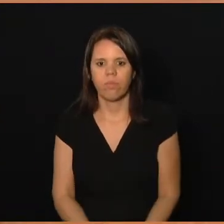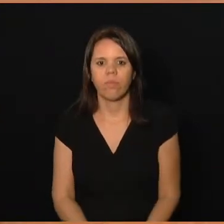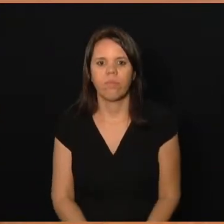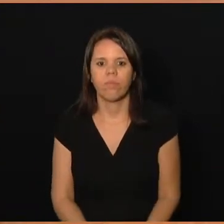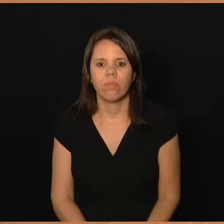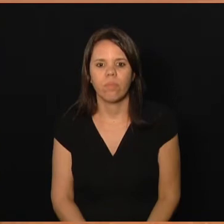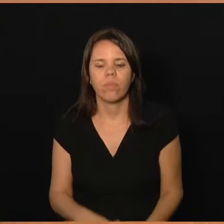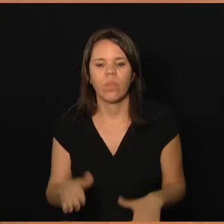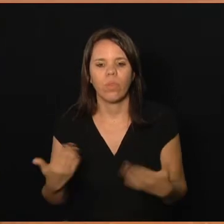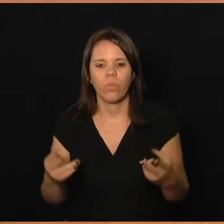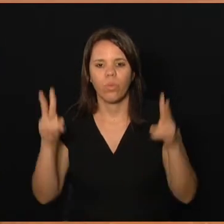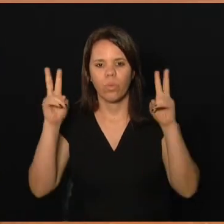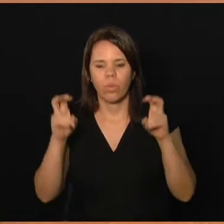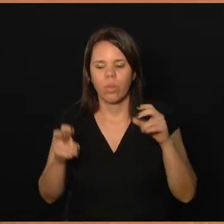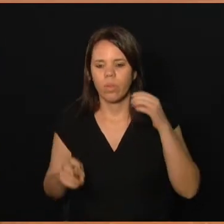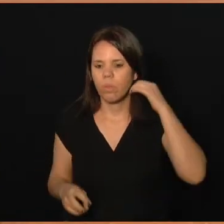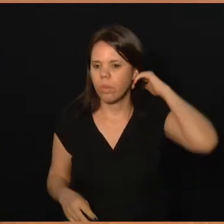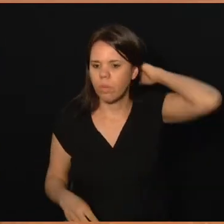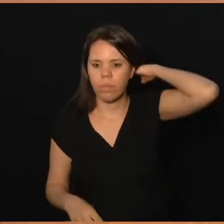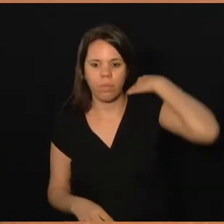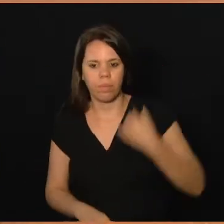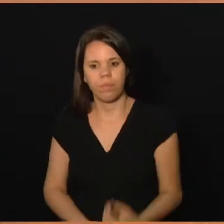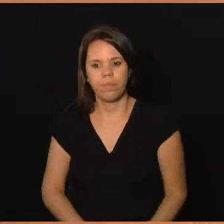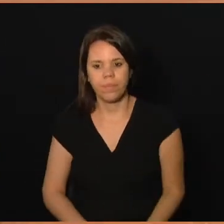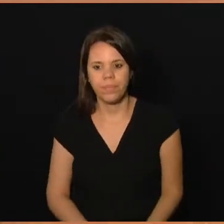Qual que é o tema, Juliana?